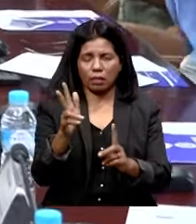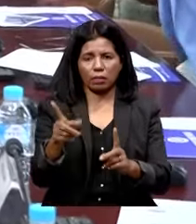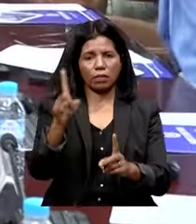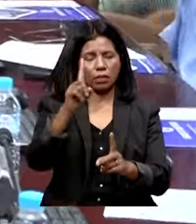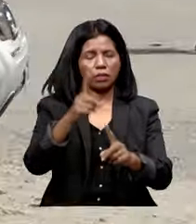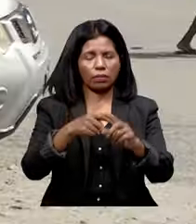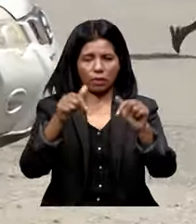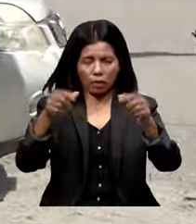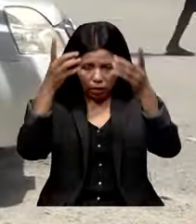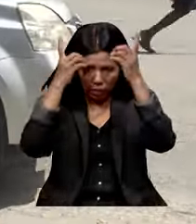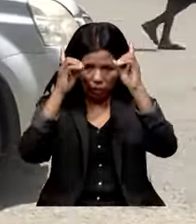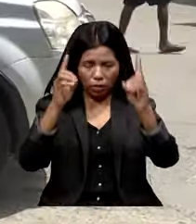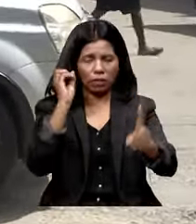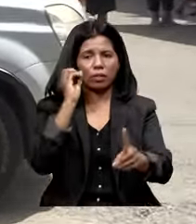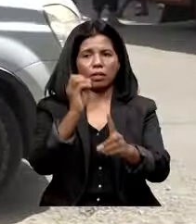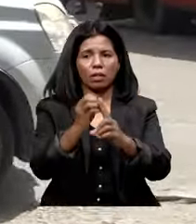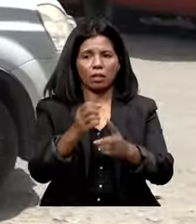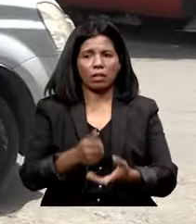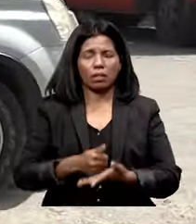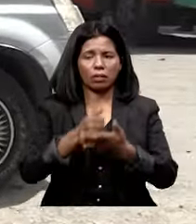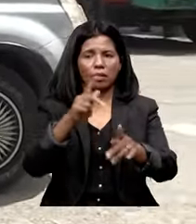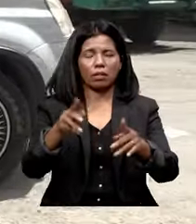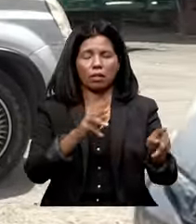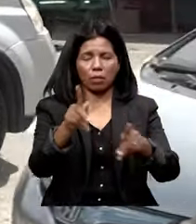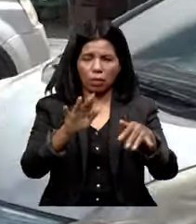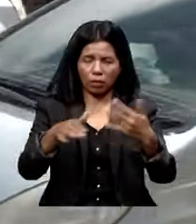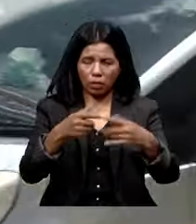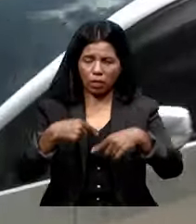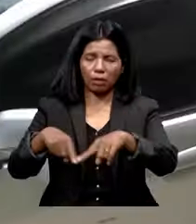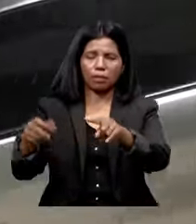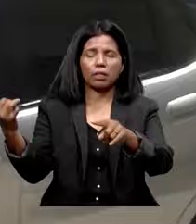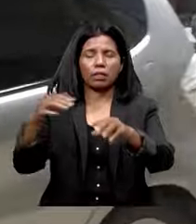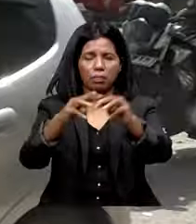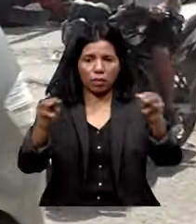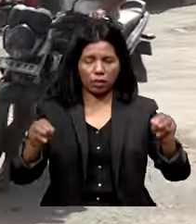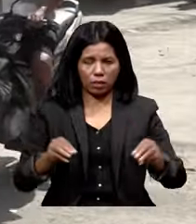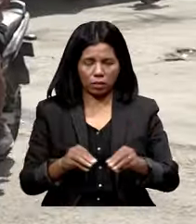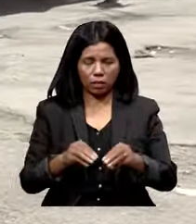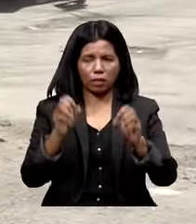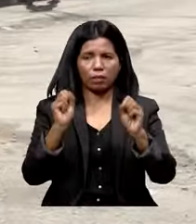ne desijang ida ne ho objetivo atau fasilita movimento populasaun nian basira ni rai moris fatin